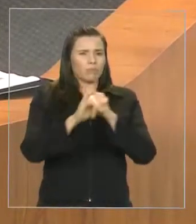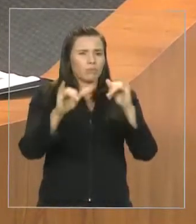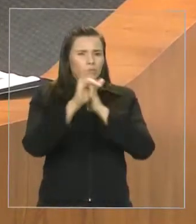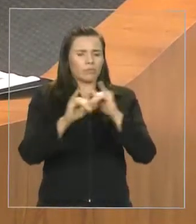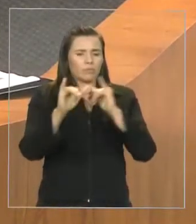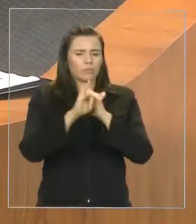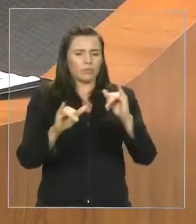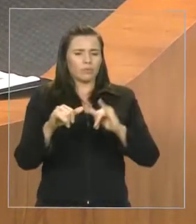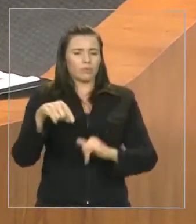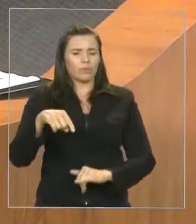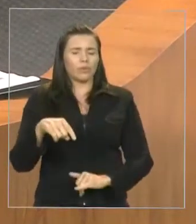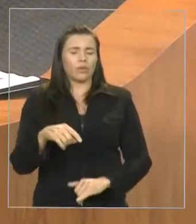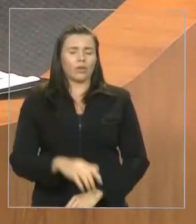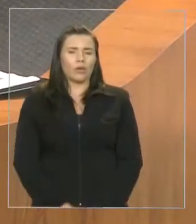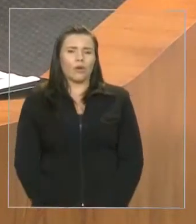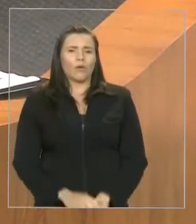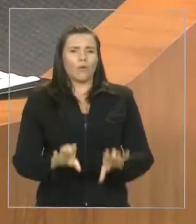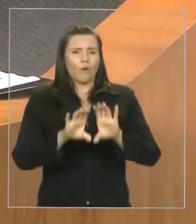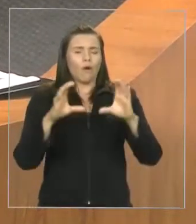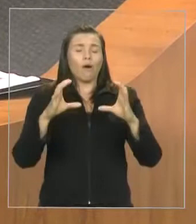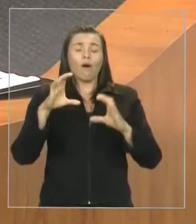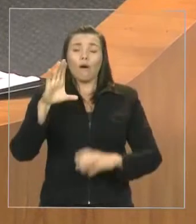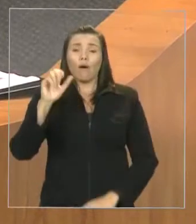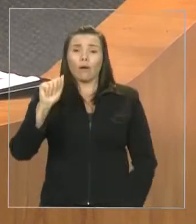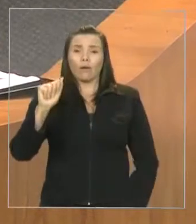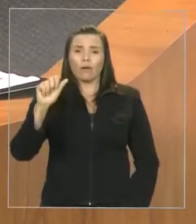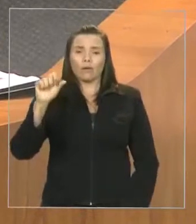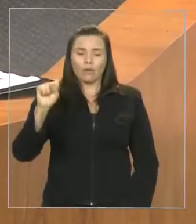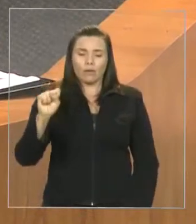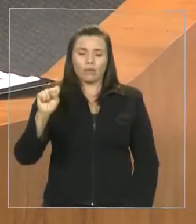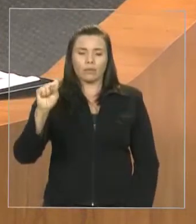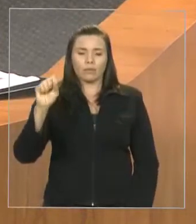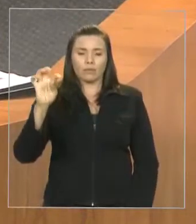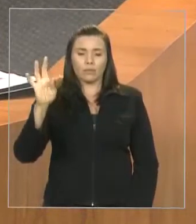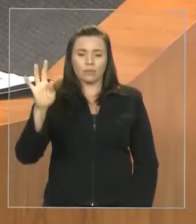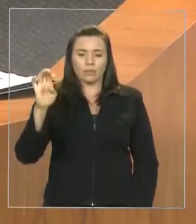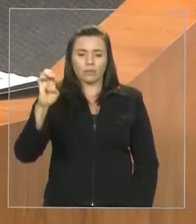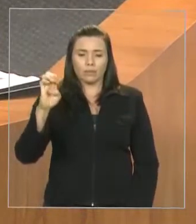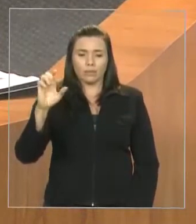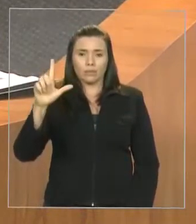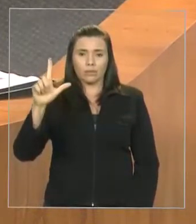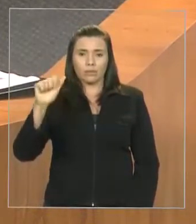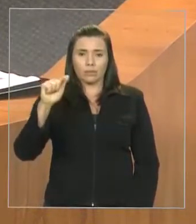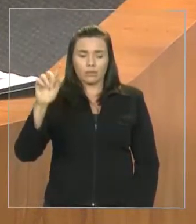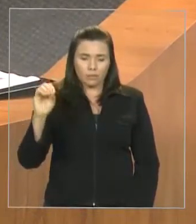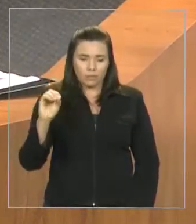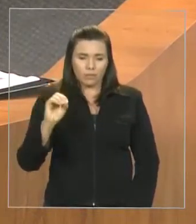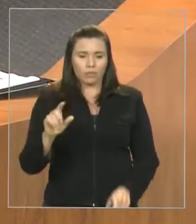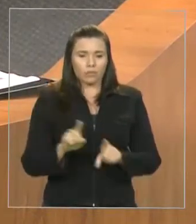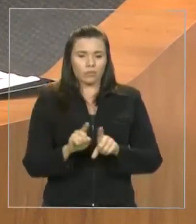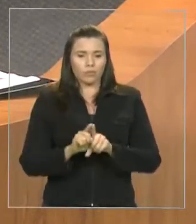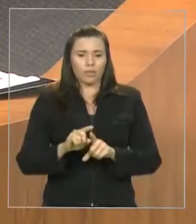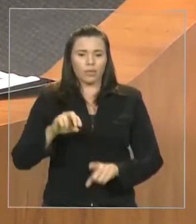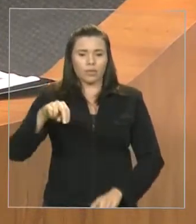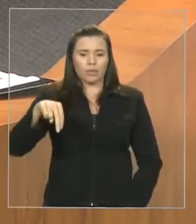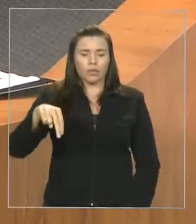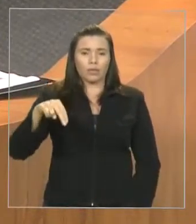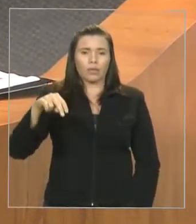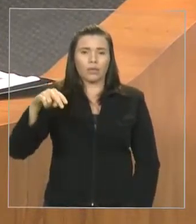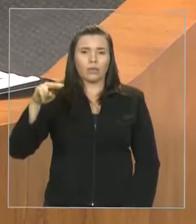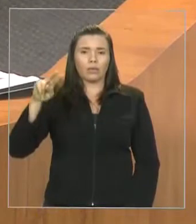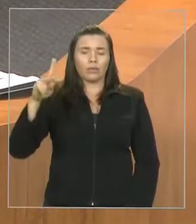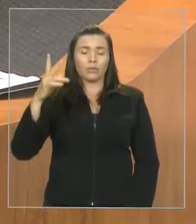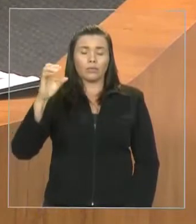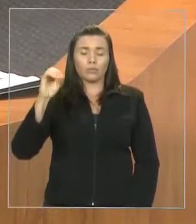no Diozinho Santos, com placas, com painéis de LED. Mas eu pergunto, será que a